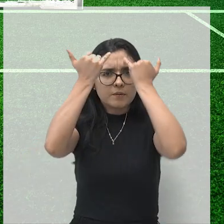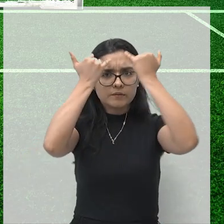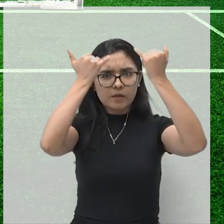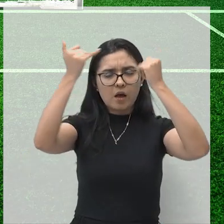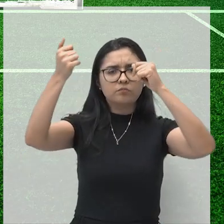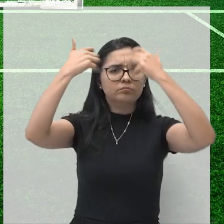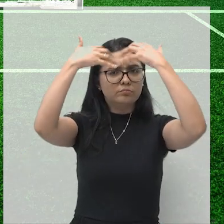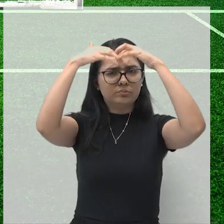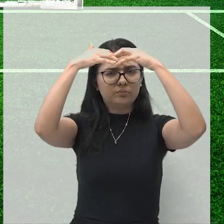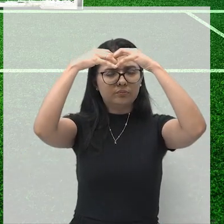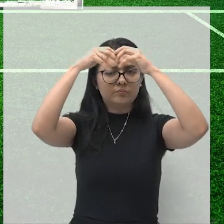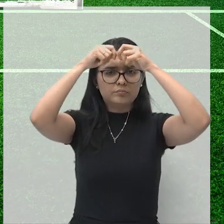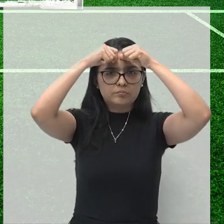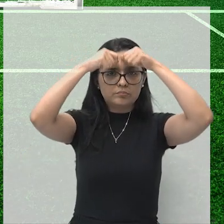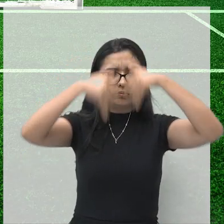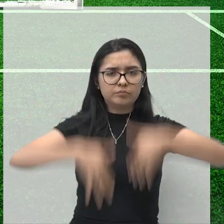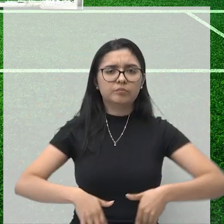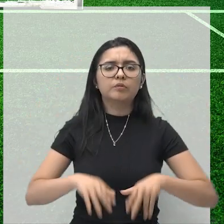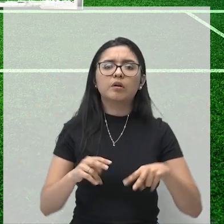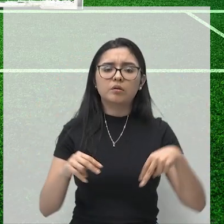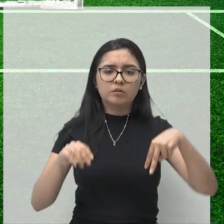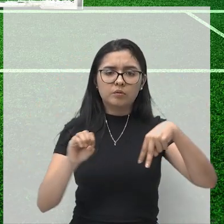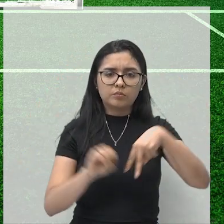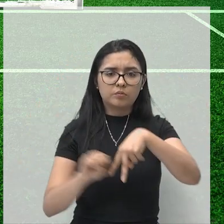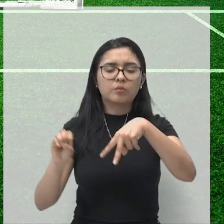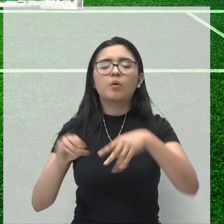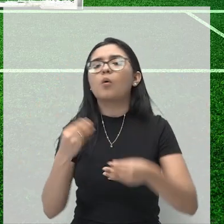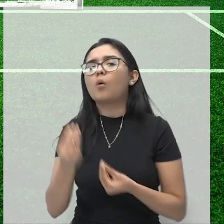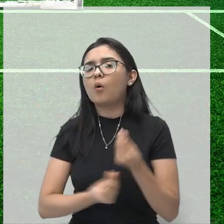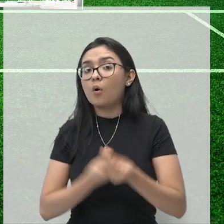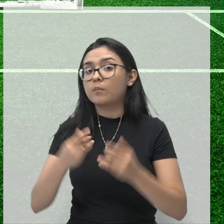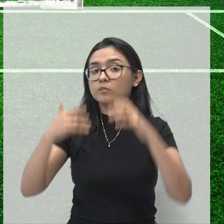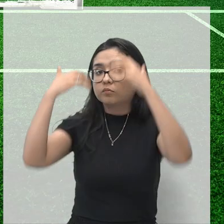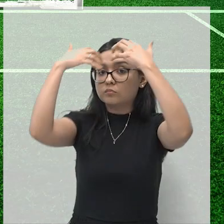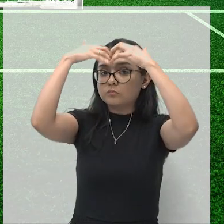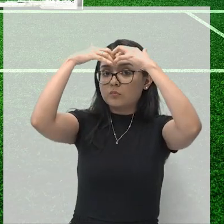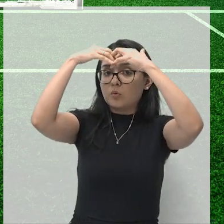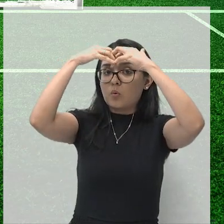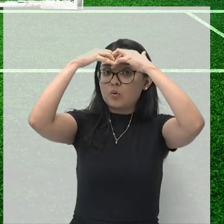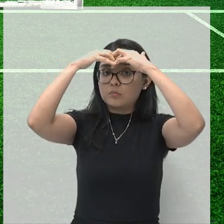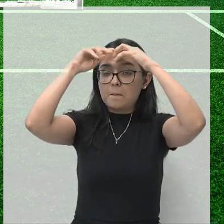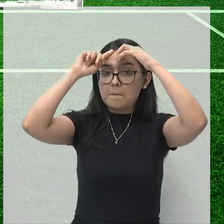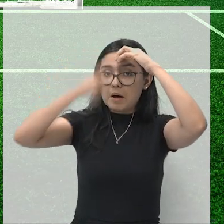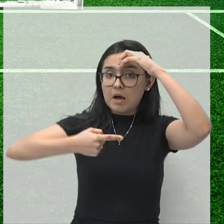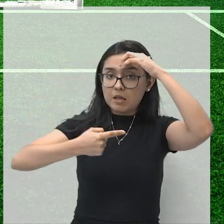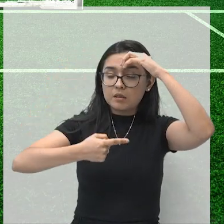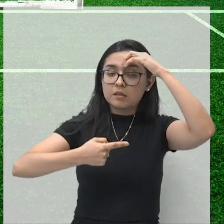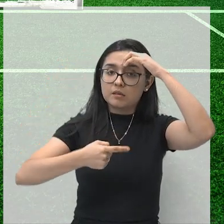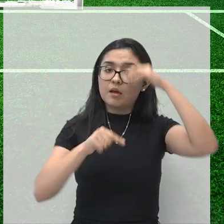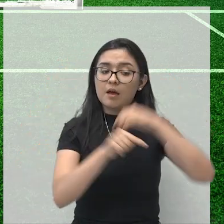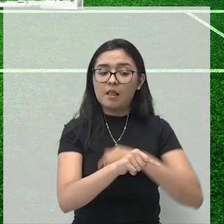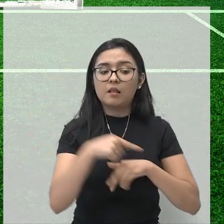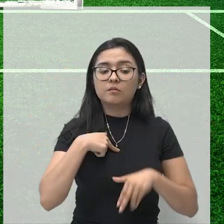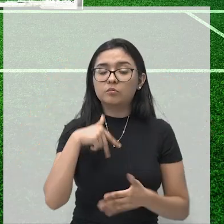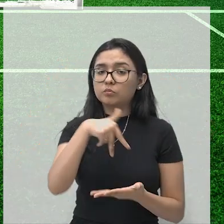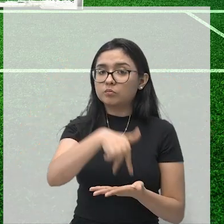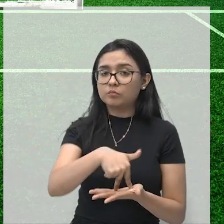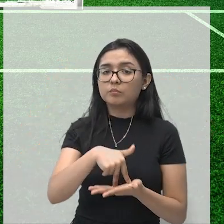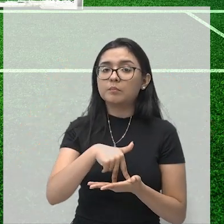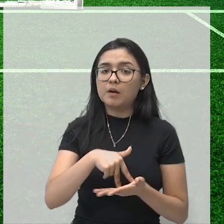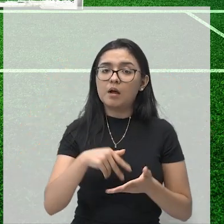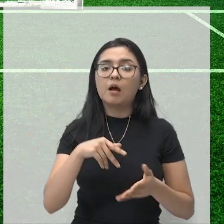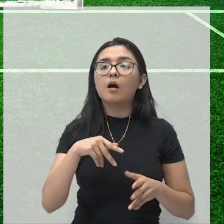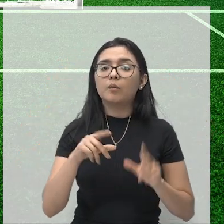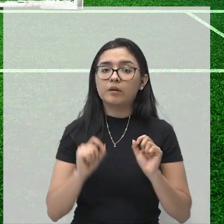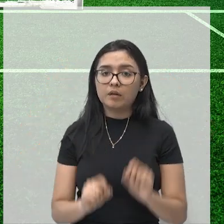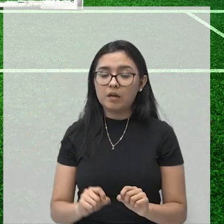João. Recebe a bola, mas como? Pelo comando do cérebro. O cérebro manda ela ficar naquela posição para receber a